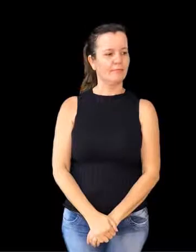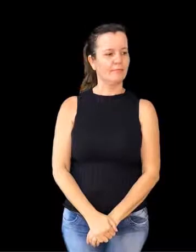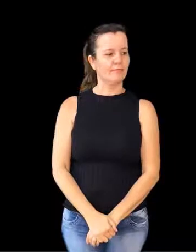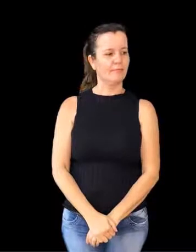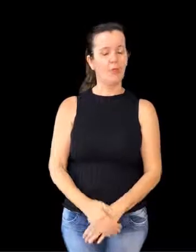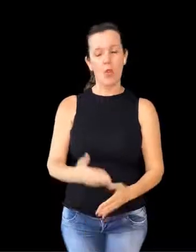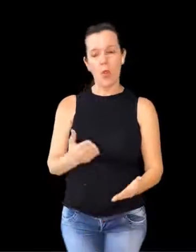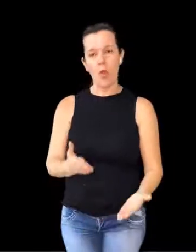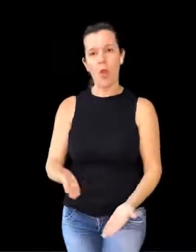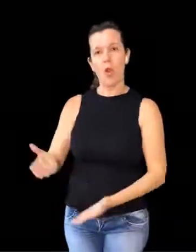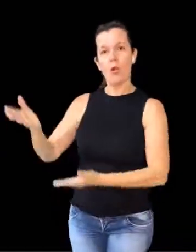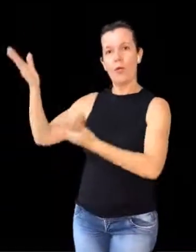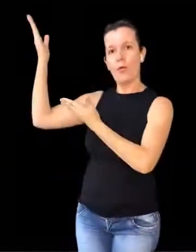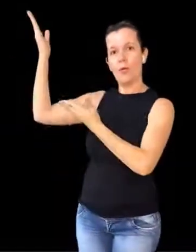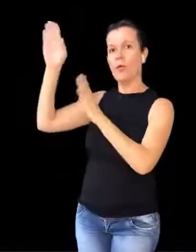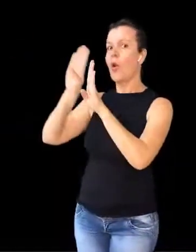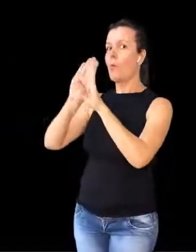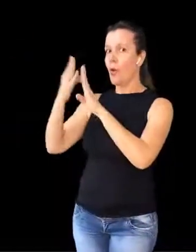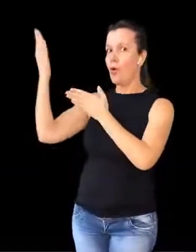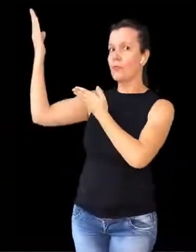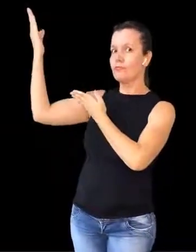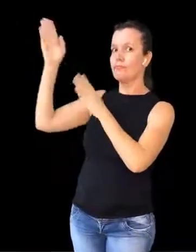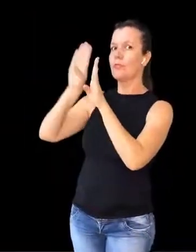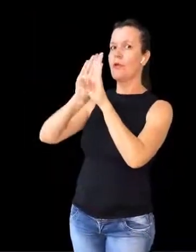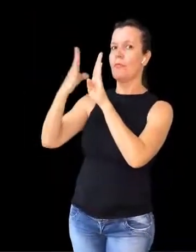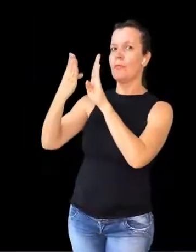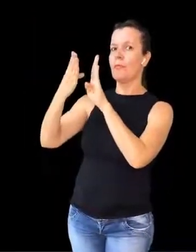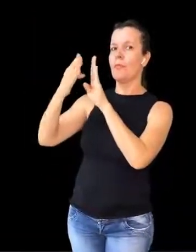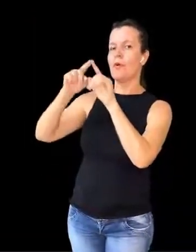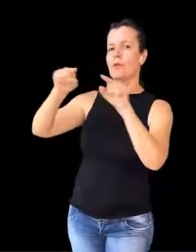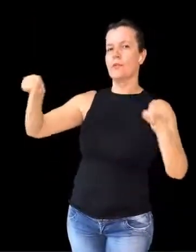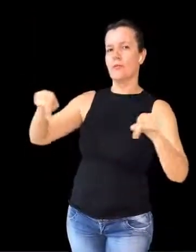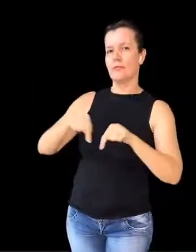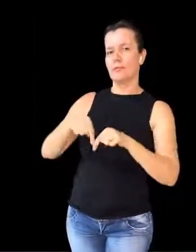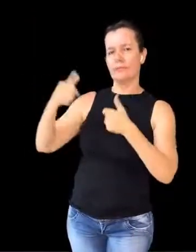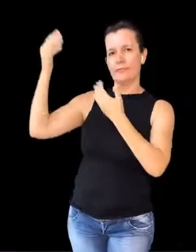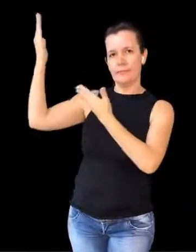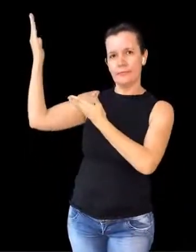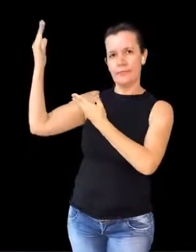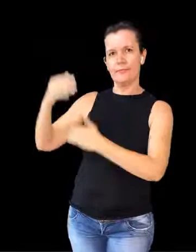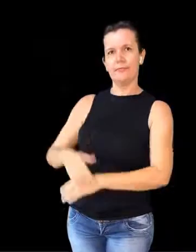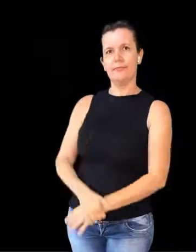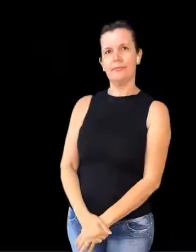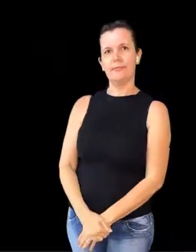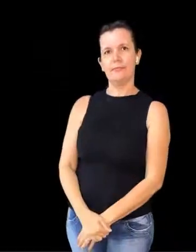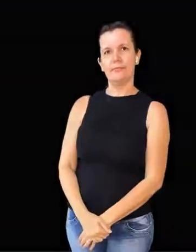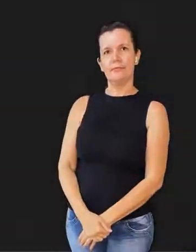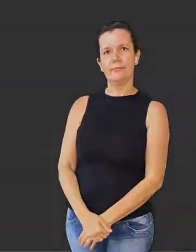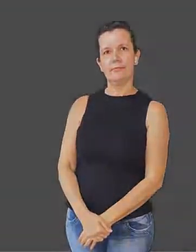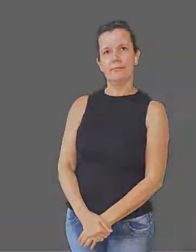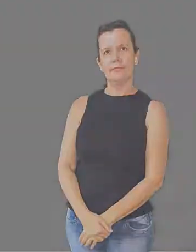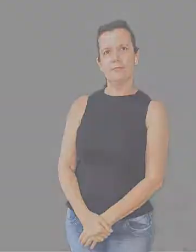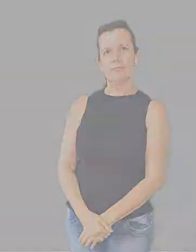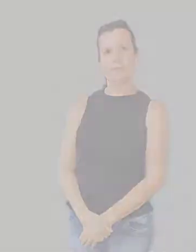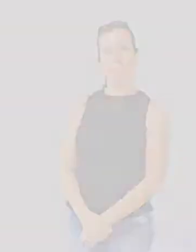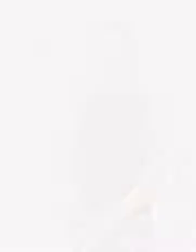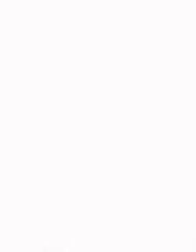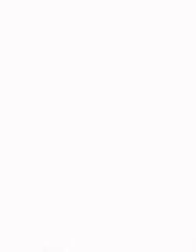ok? Beijos e fica com Deus. Olha ele aí segurando a minha porta.